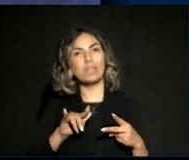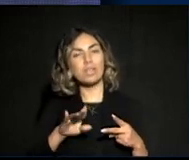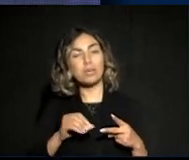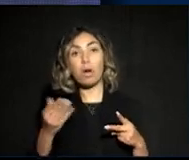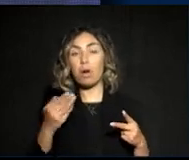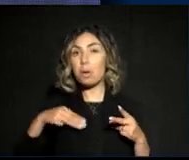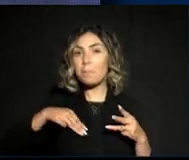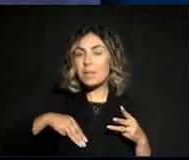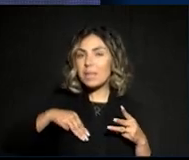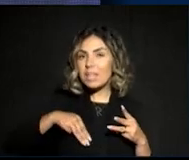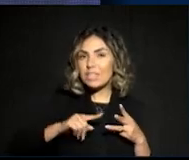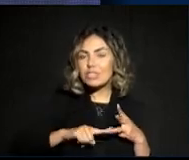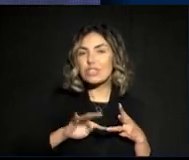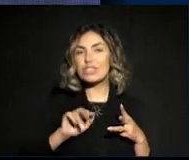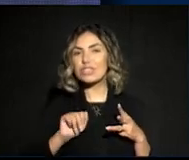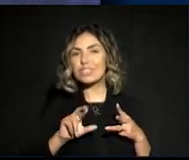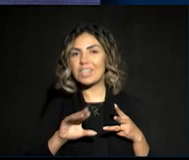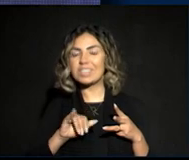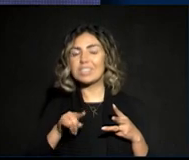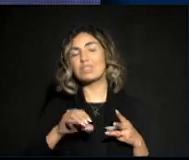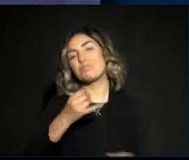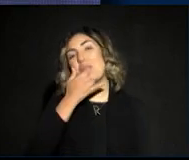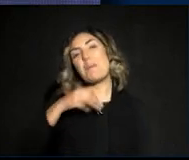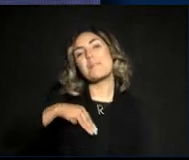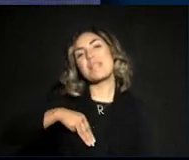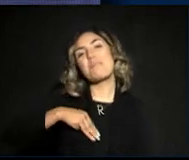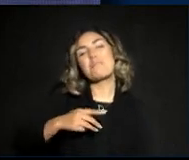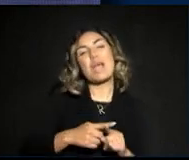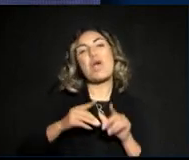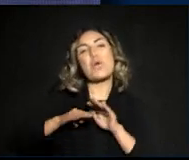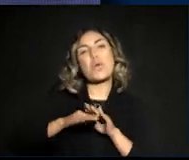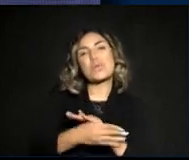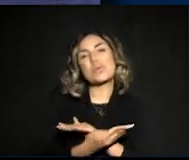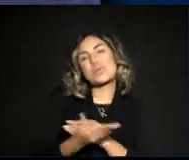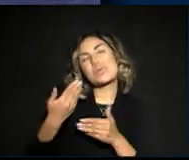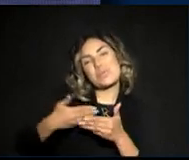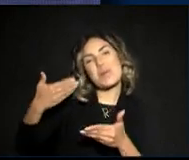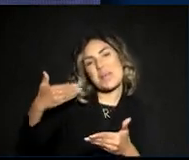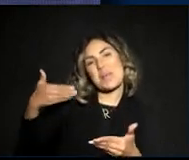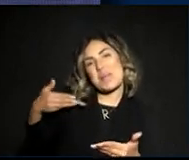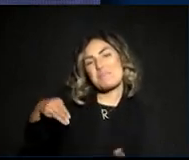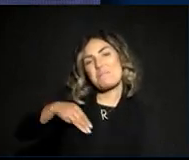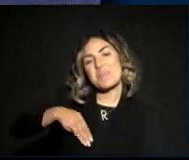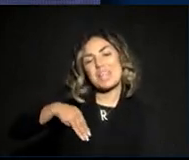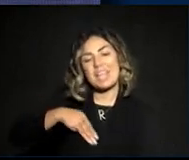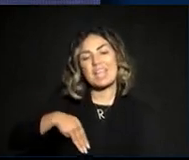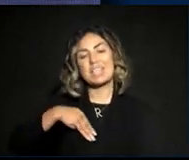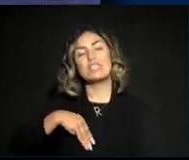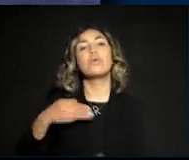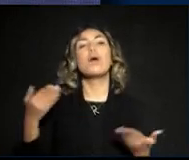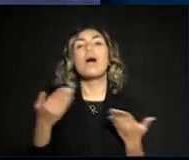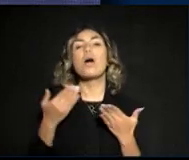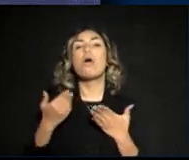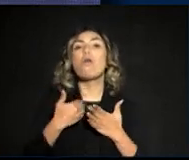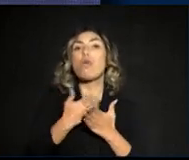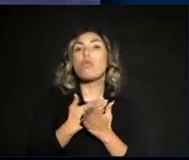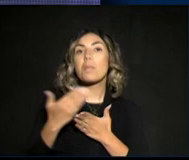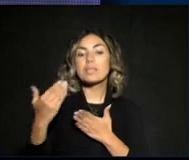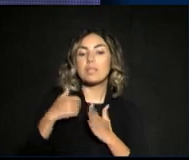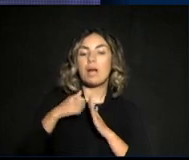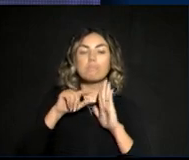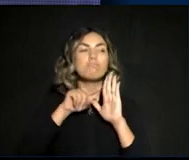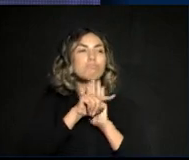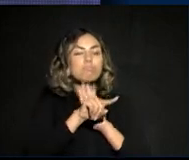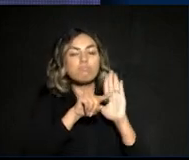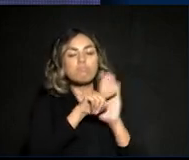Freitas Ministro por hábito é deu bolar iniciar logo as